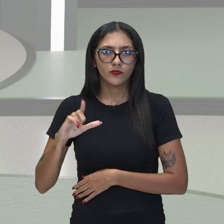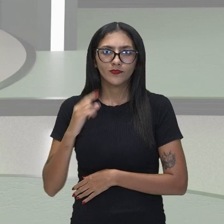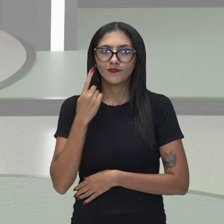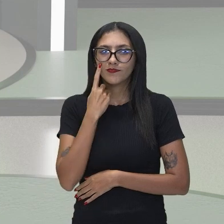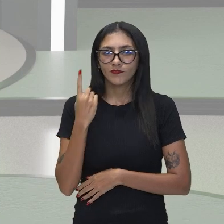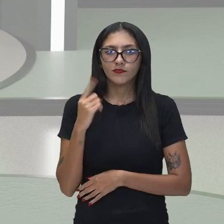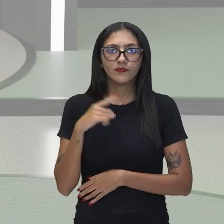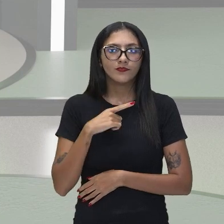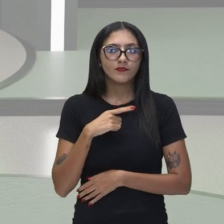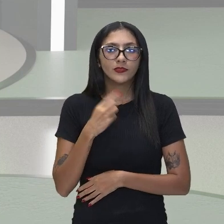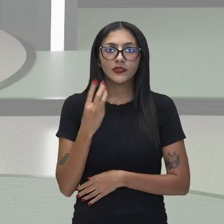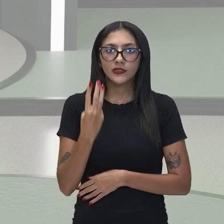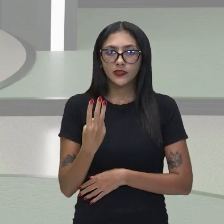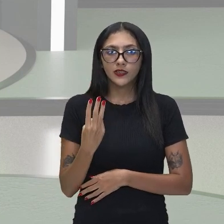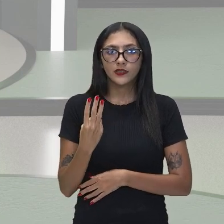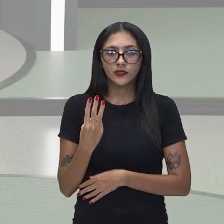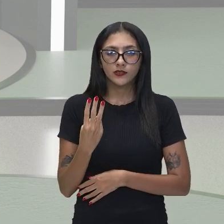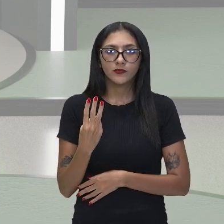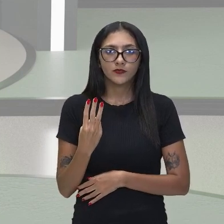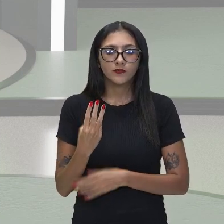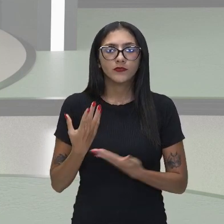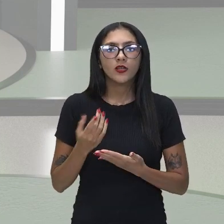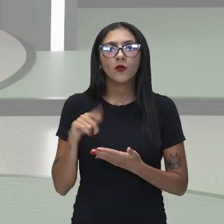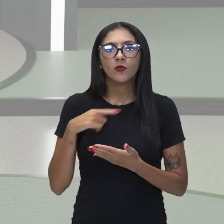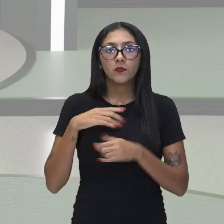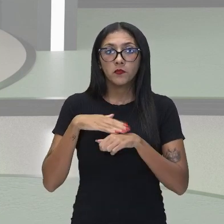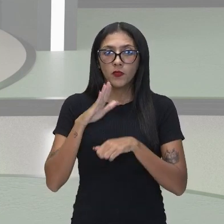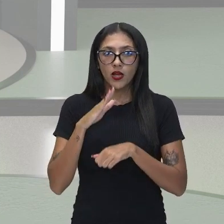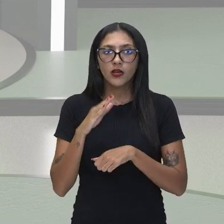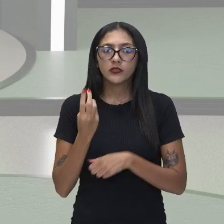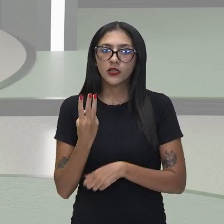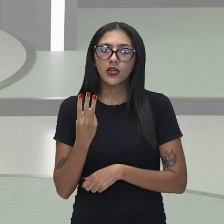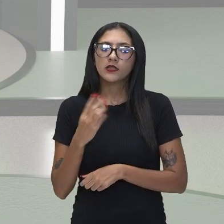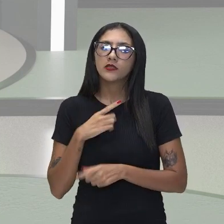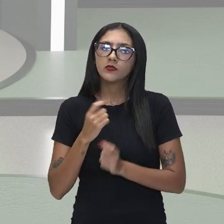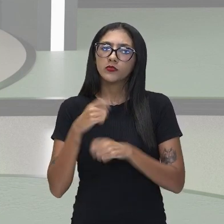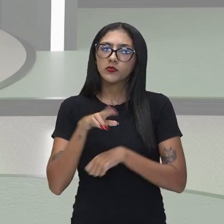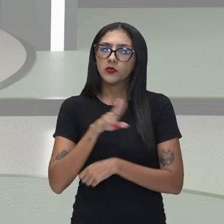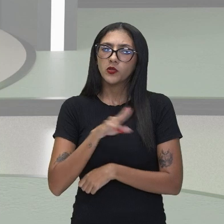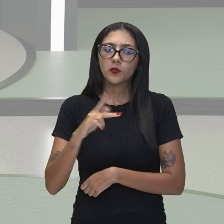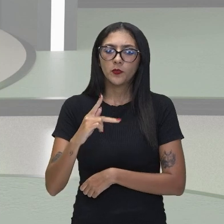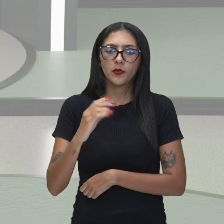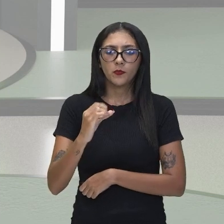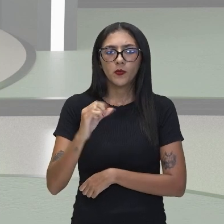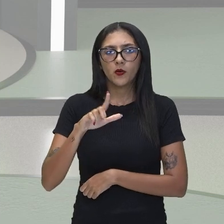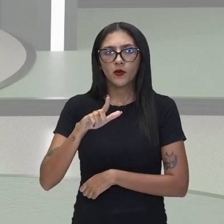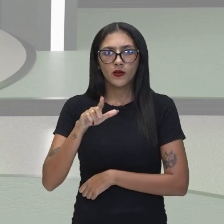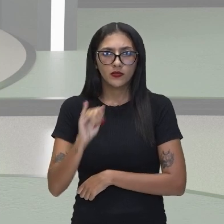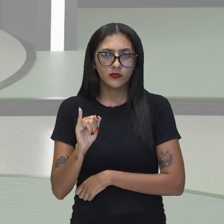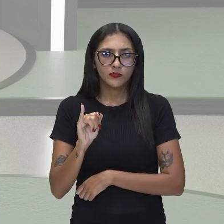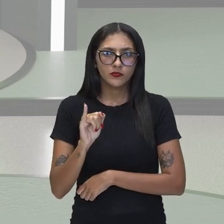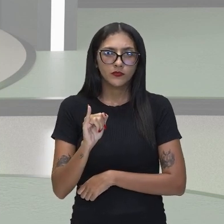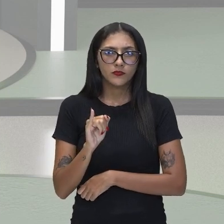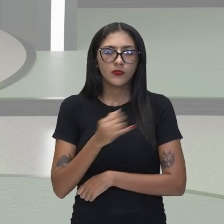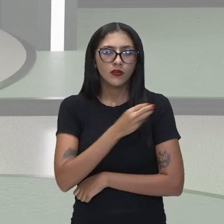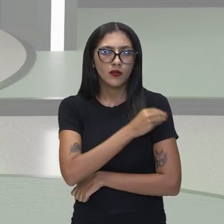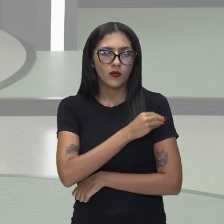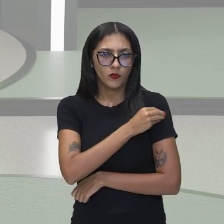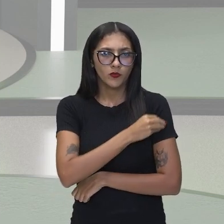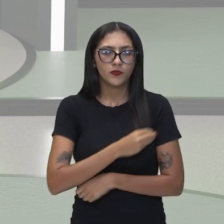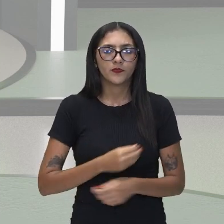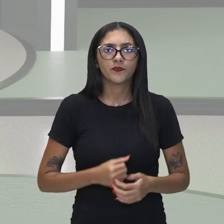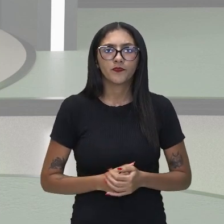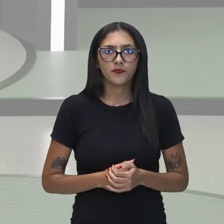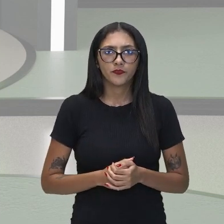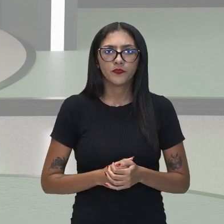três, seria um triol, mas a partir de dois a gente pode considerar já como um polialcool. Essa é a primeira classificação